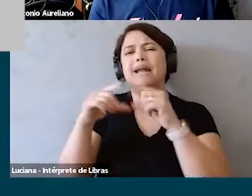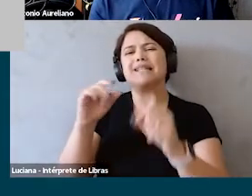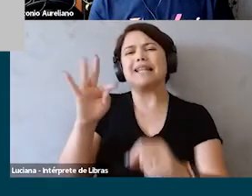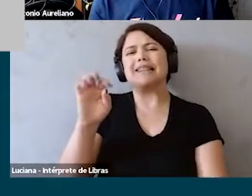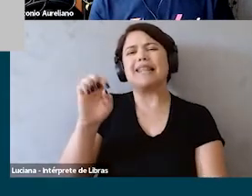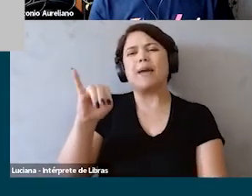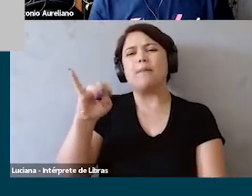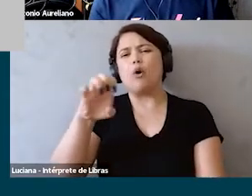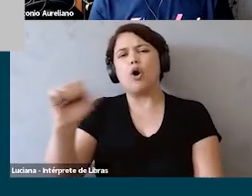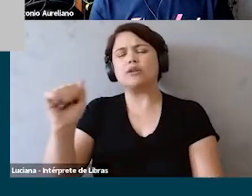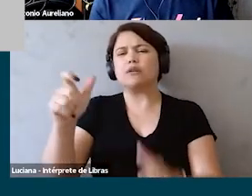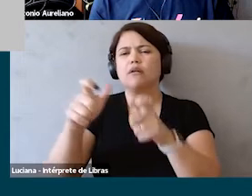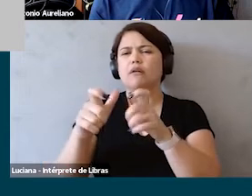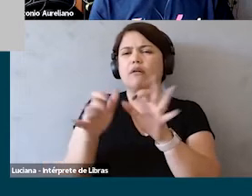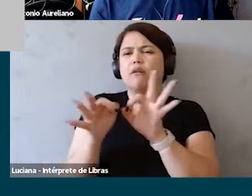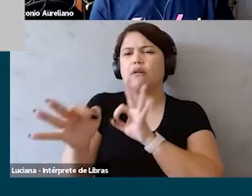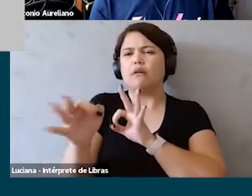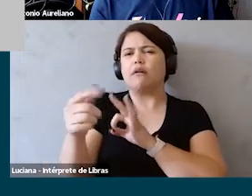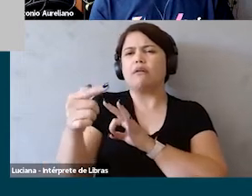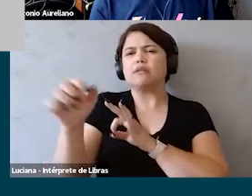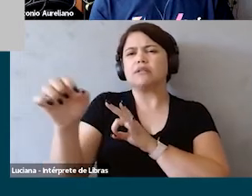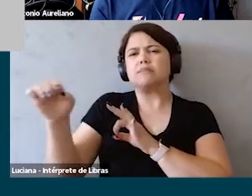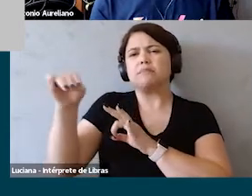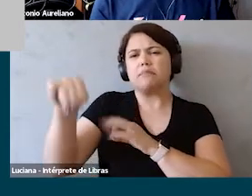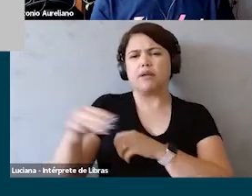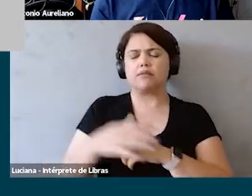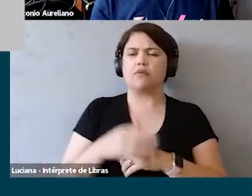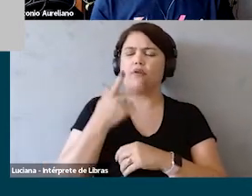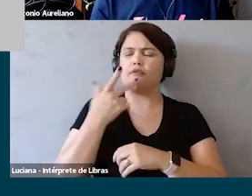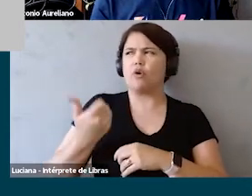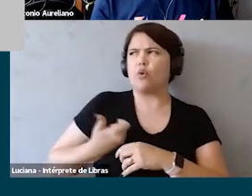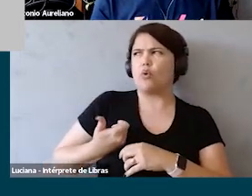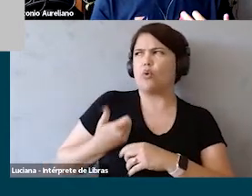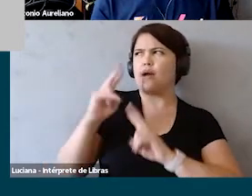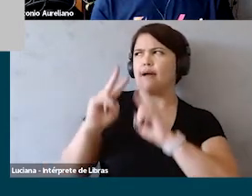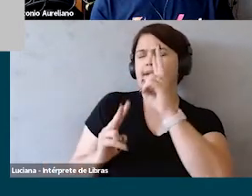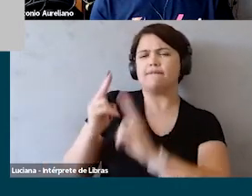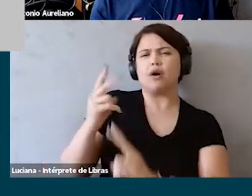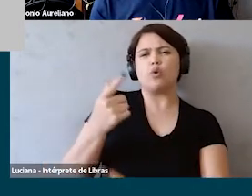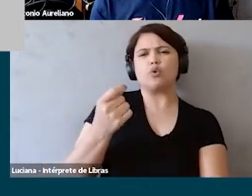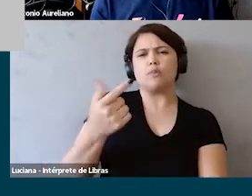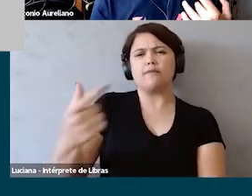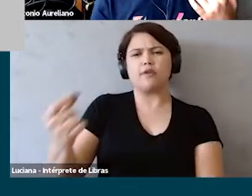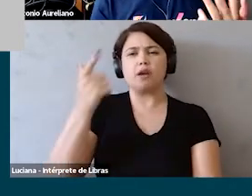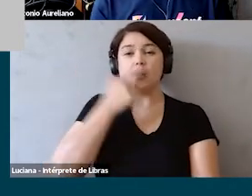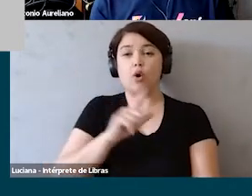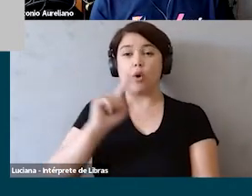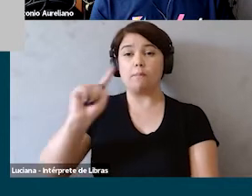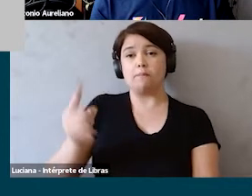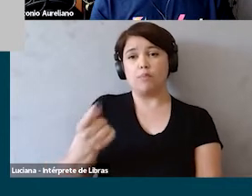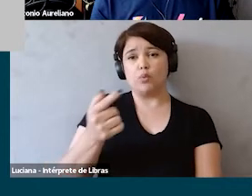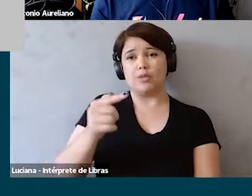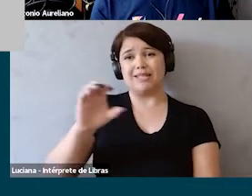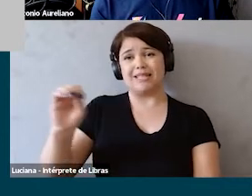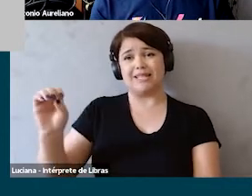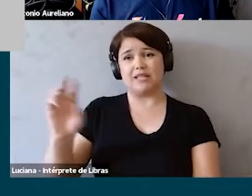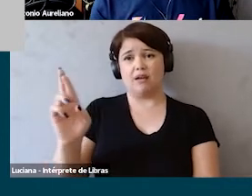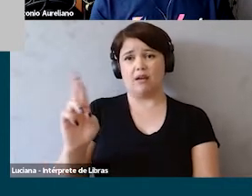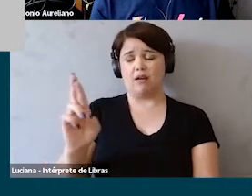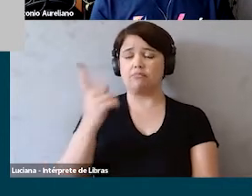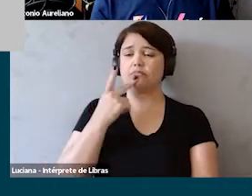espaço pequeno, ela fica num raio de 700 metros. E aí, entrevistando ele, me disse que no Carnaval de 2020 ele ganhou